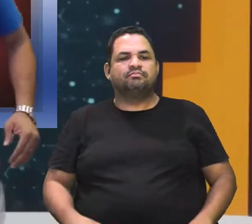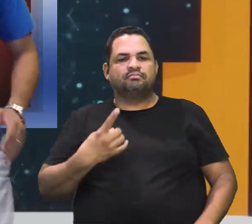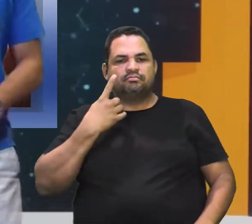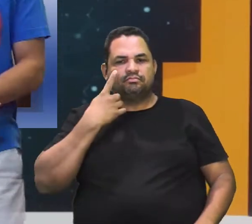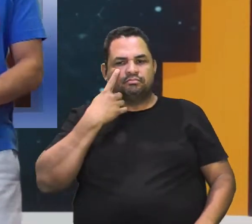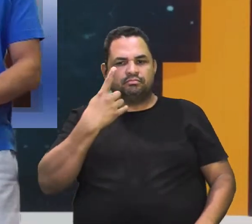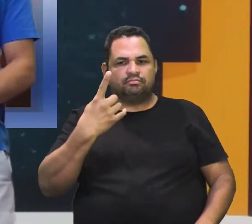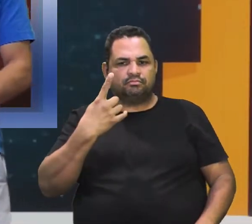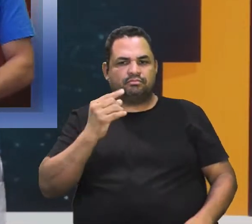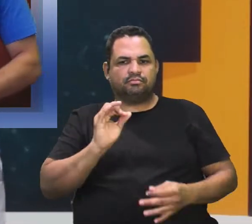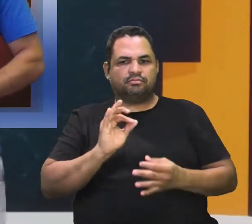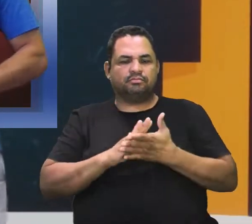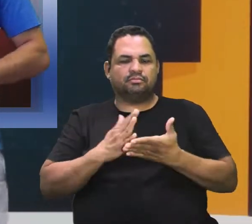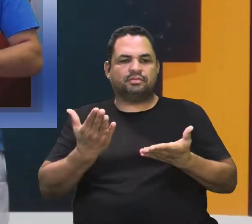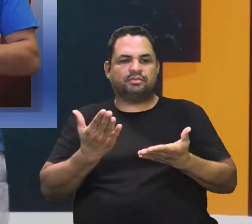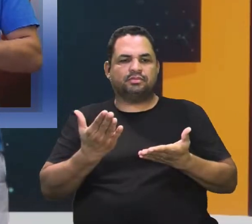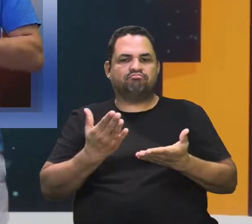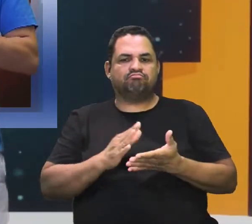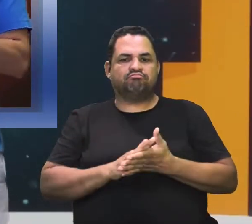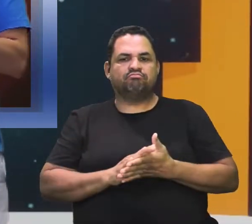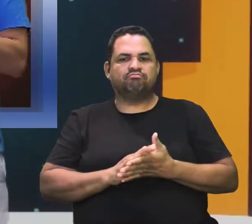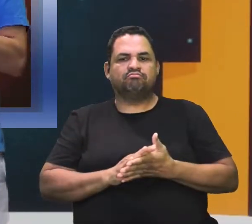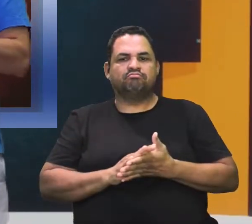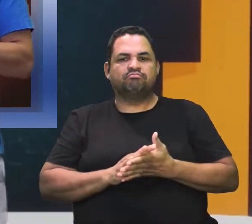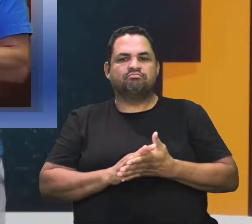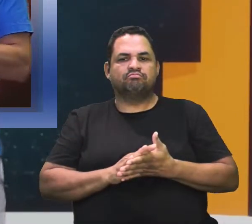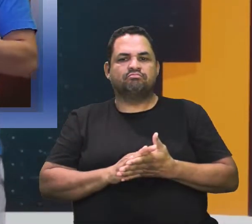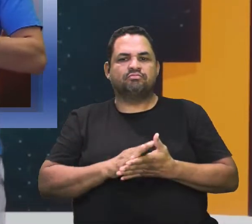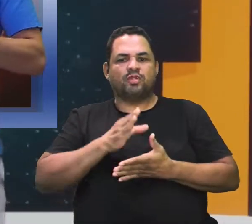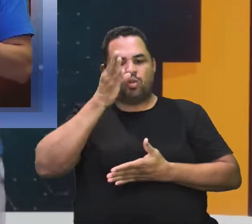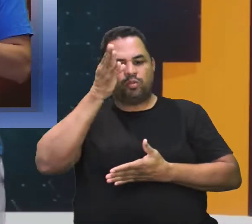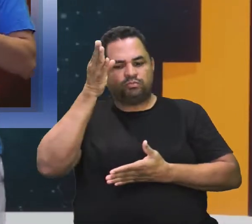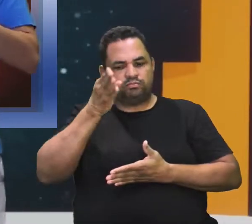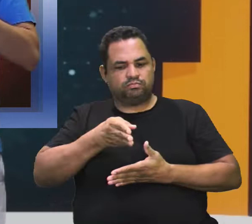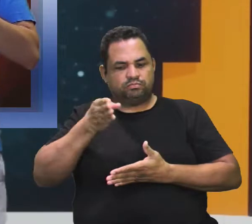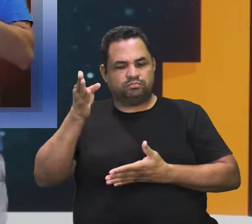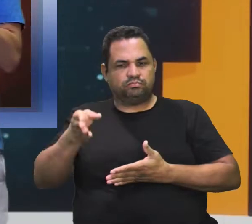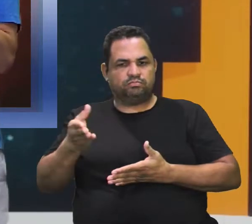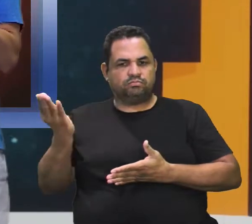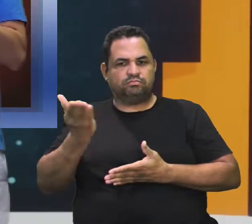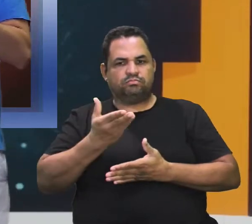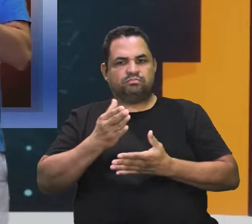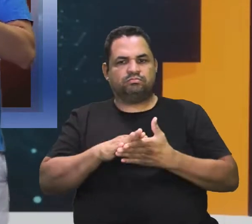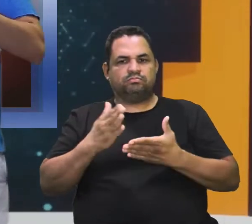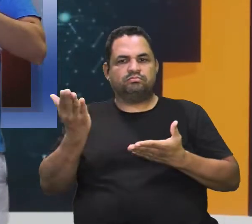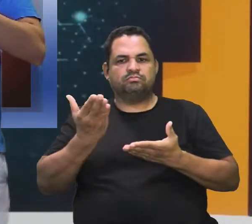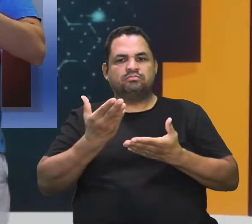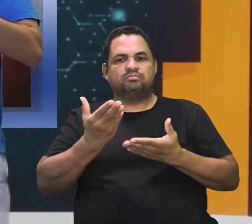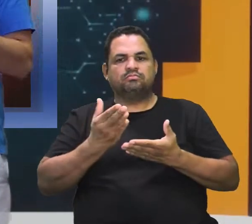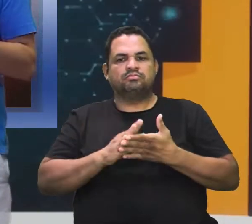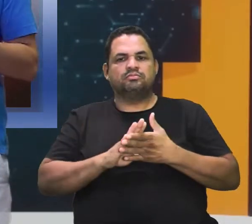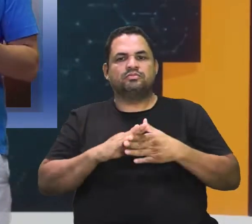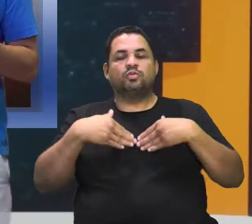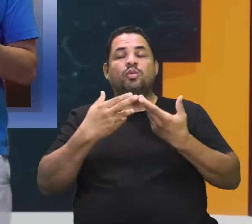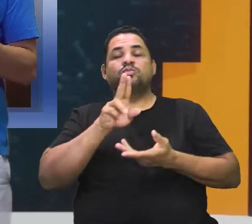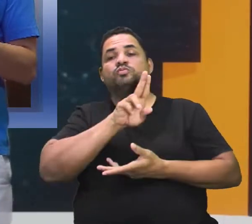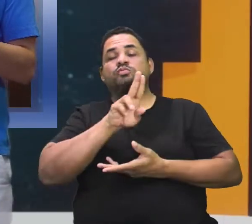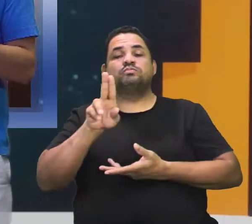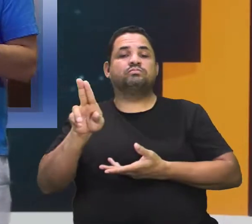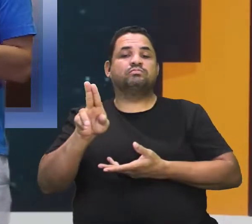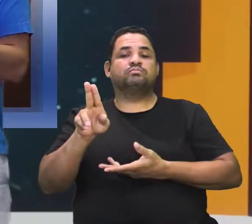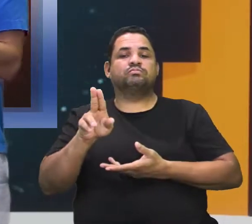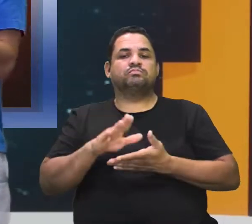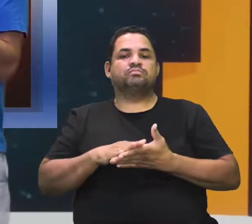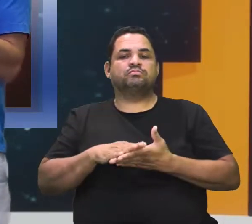figura geométrica. Mais uma figura, né? Na verdade, é um corte, Um corte. Né, lá. E Uma esse figura corte plana, vai né? receber qual nome? Isso, é